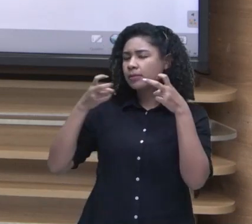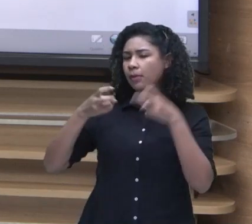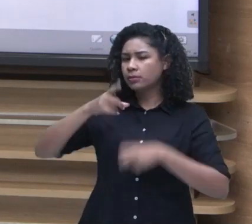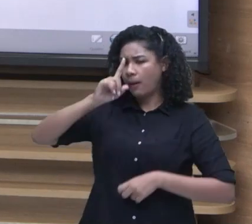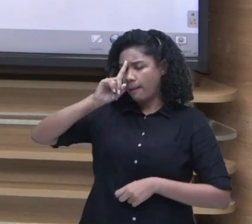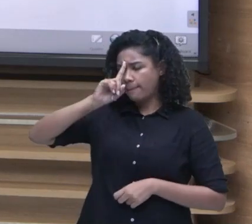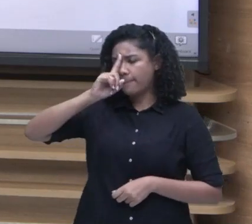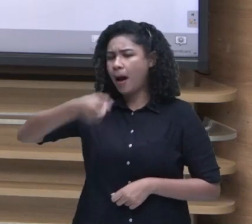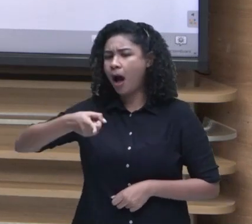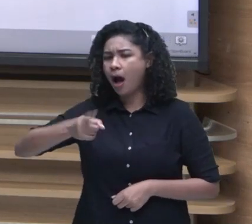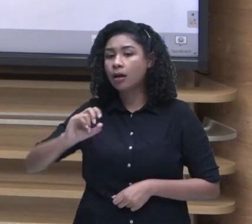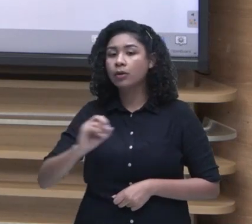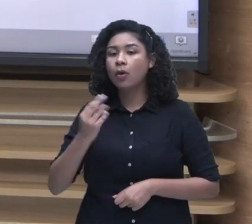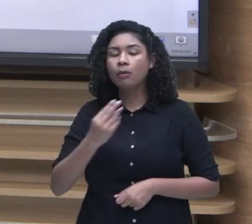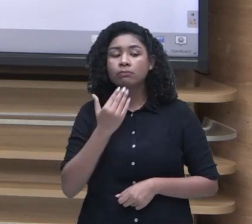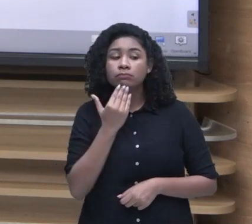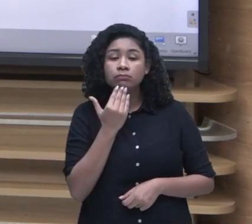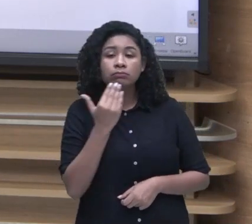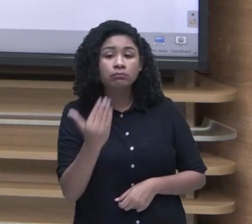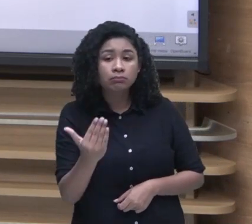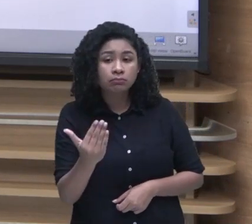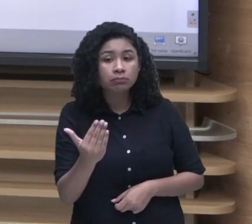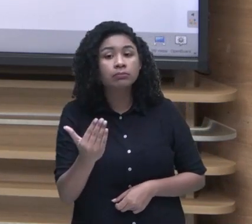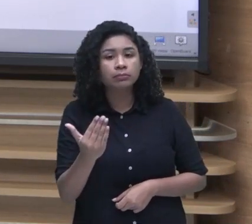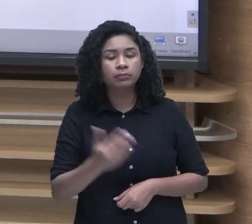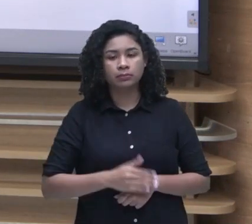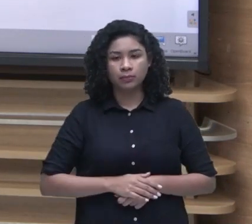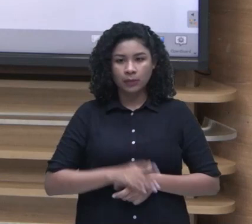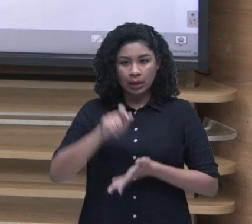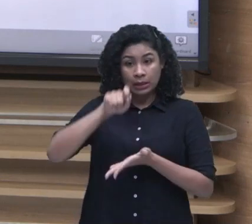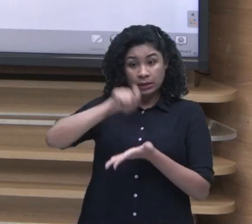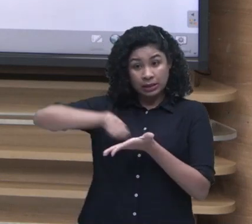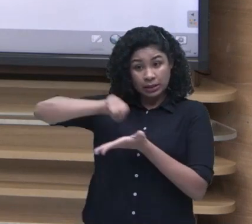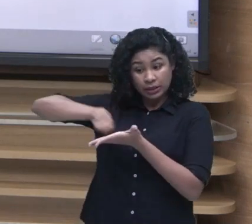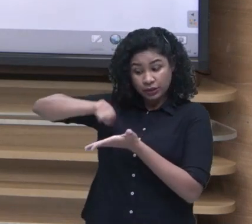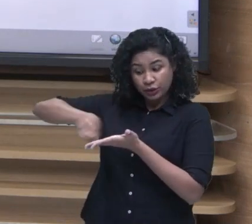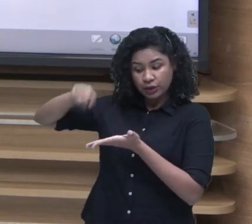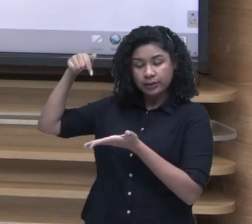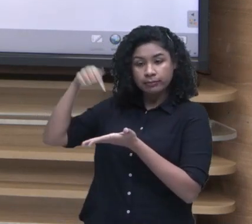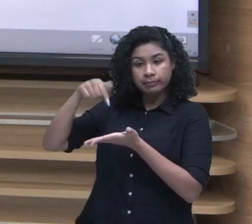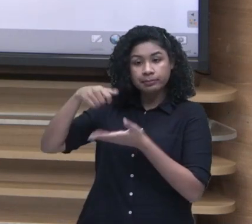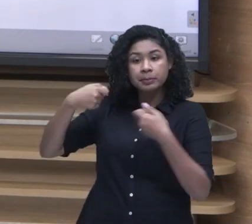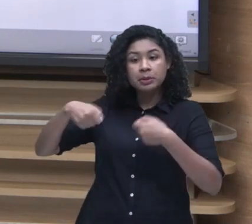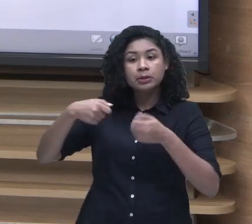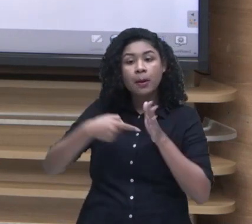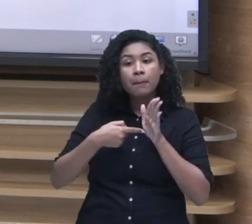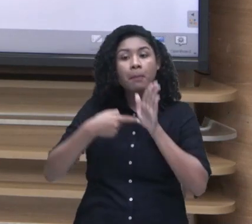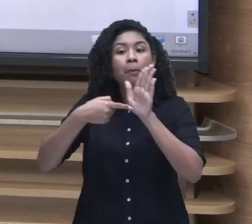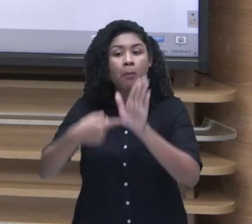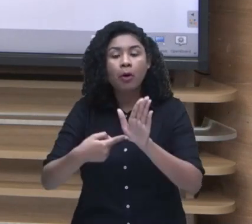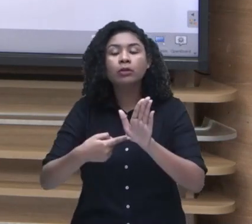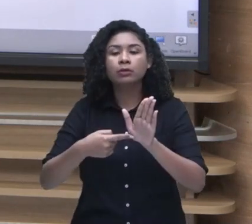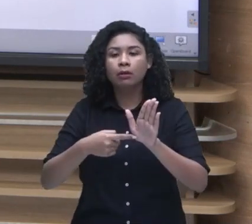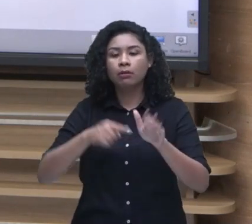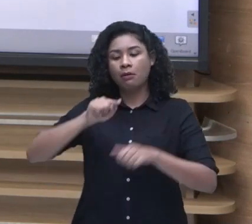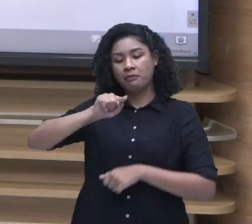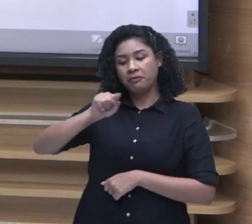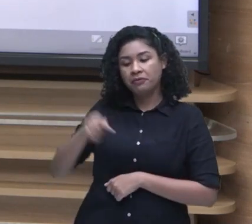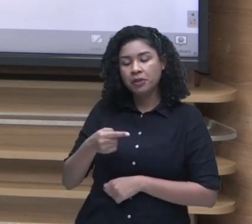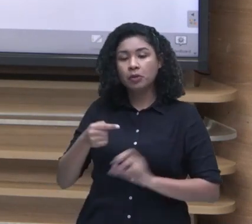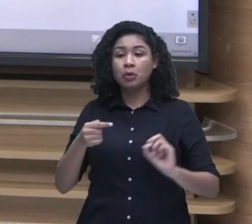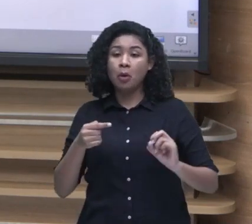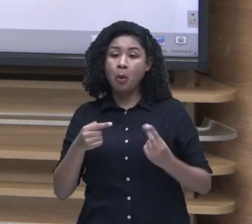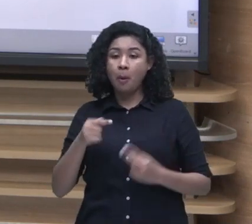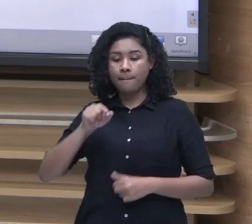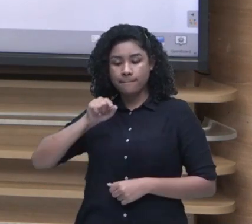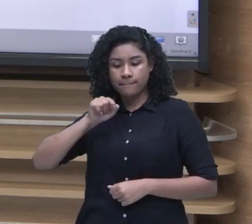na escrita, você tem que representar essa entonação através da pontuação, né? Vocês sabem disso, que